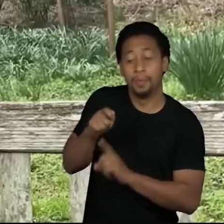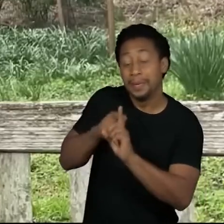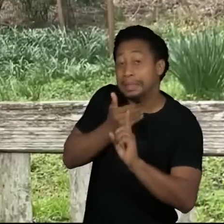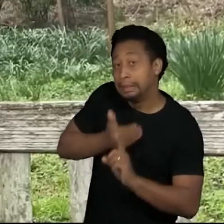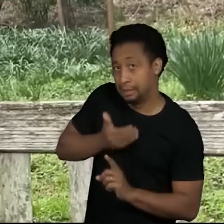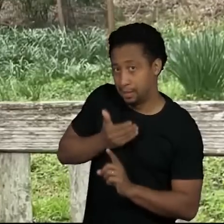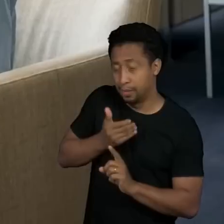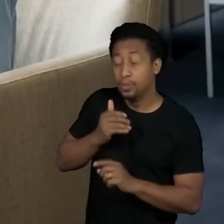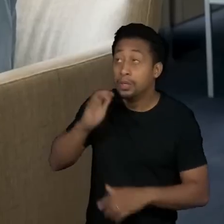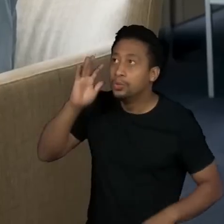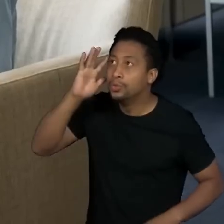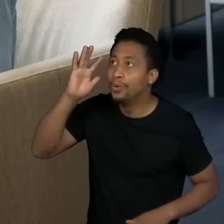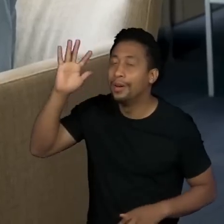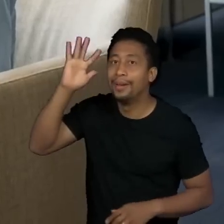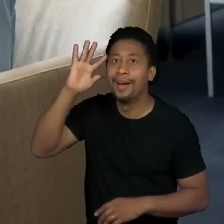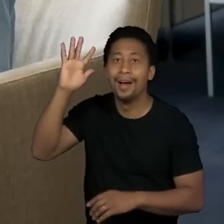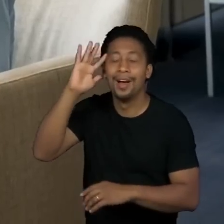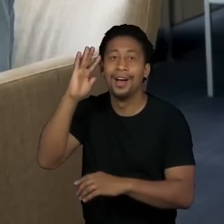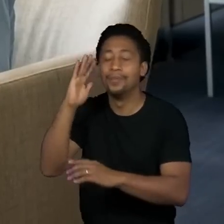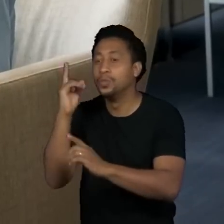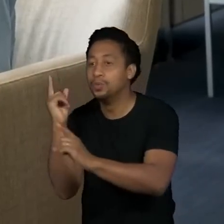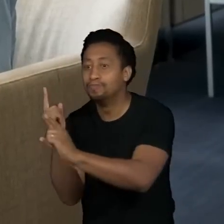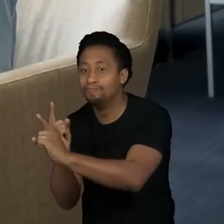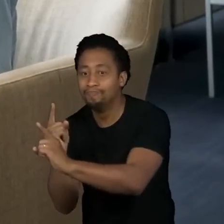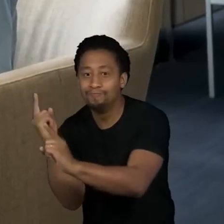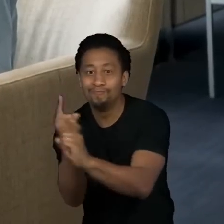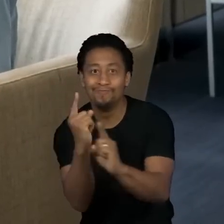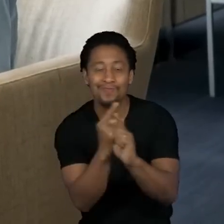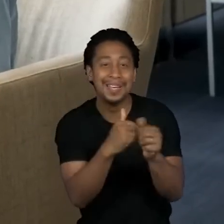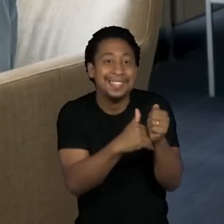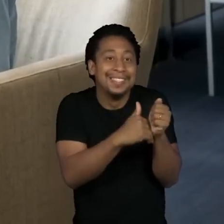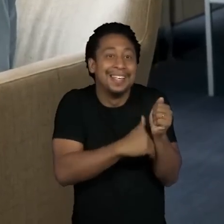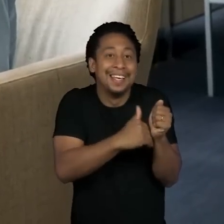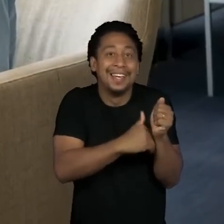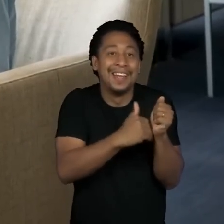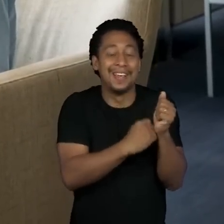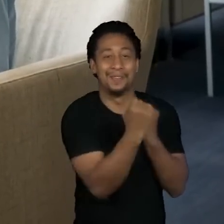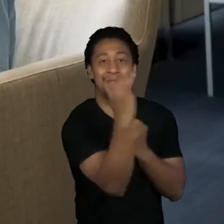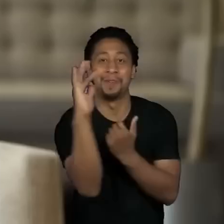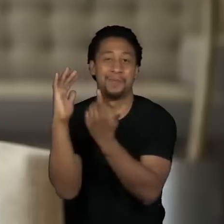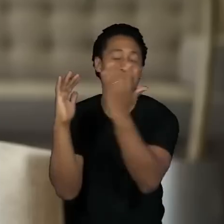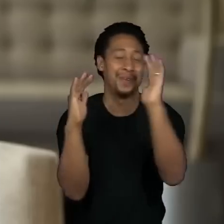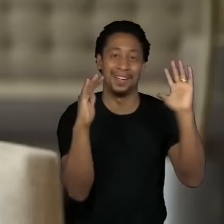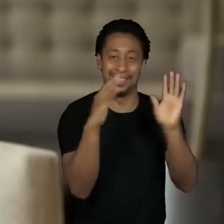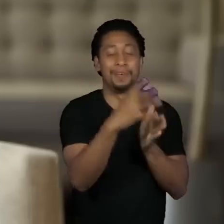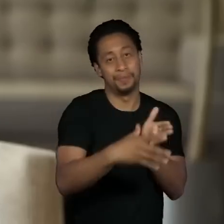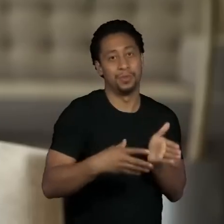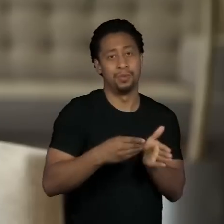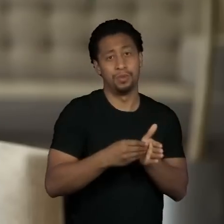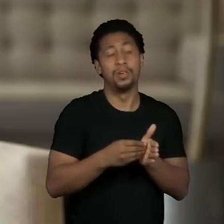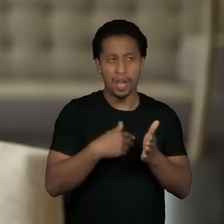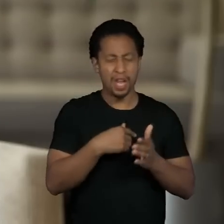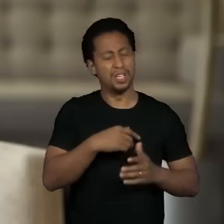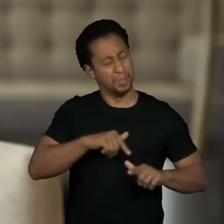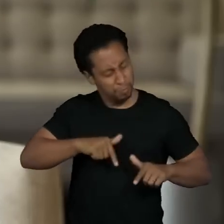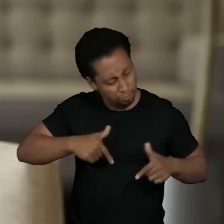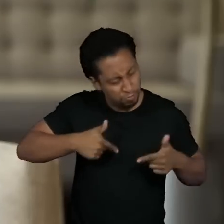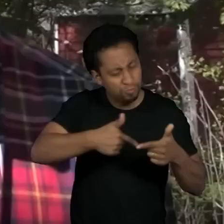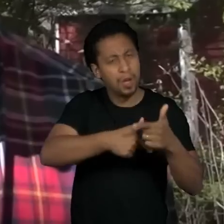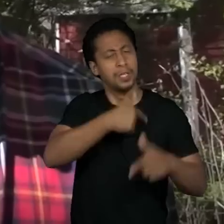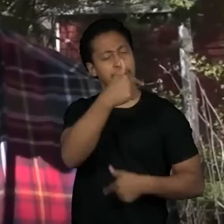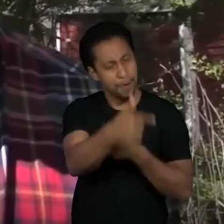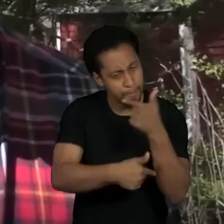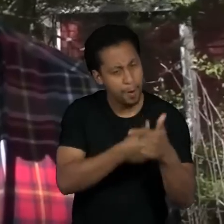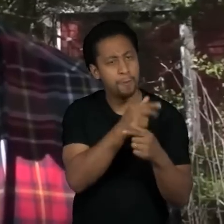floresta tropical do mundo. Trabalhou incansavelmente para protegê-la. Mais que construir uma das maiores redes de